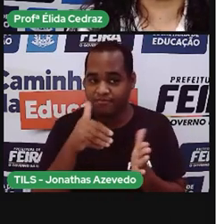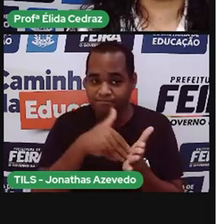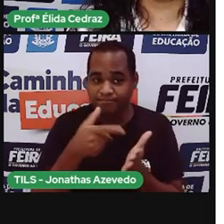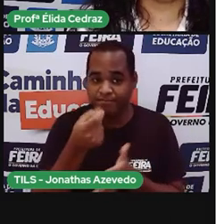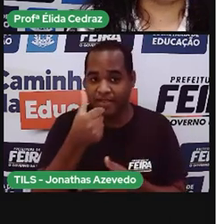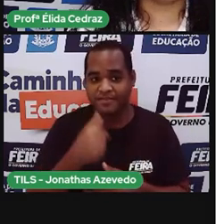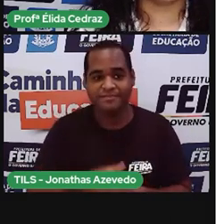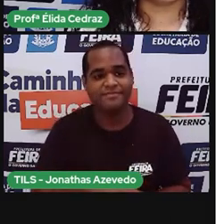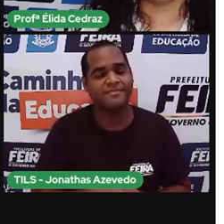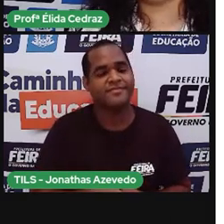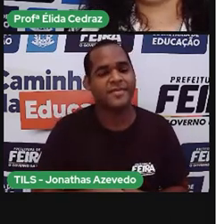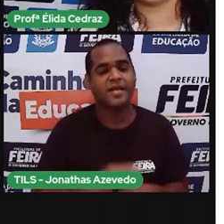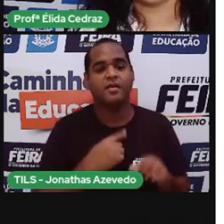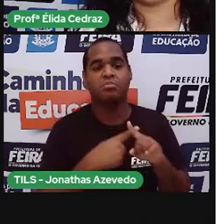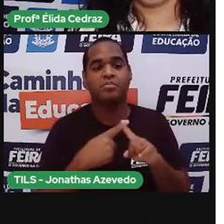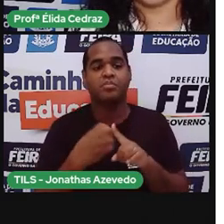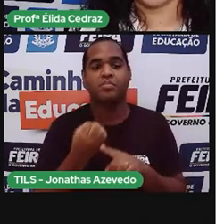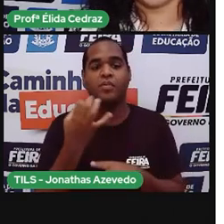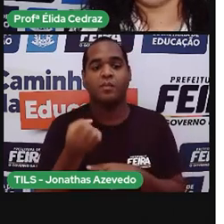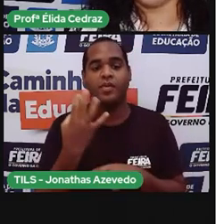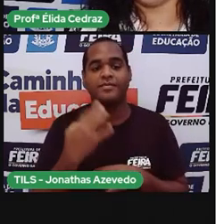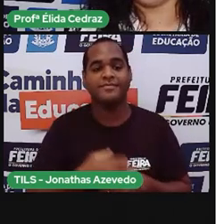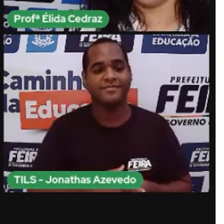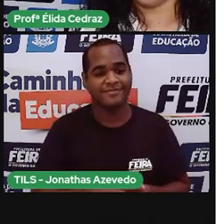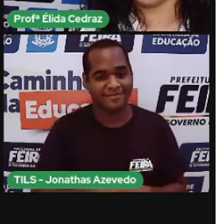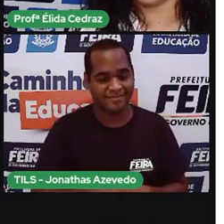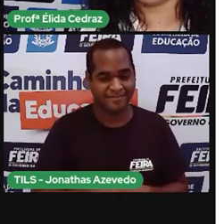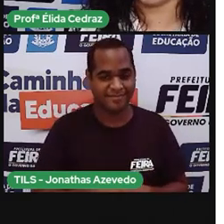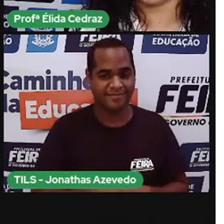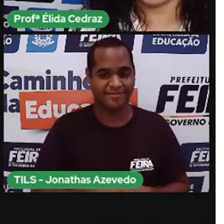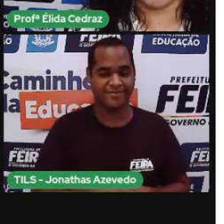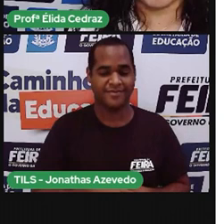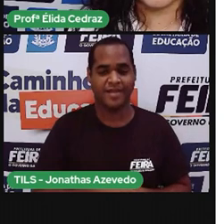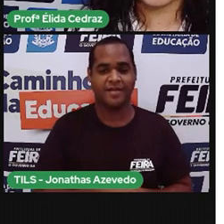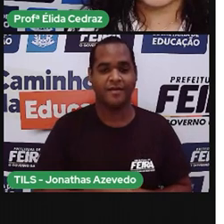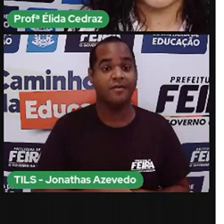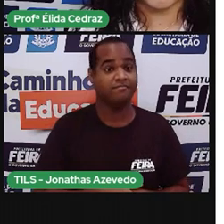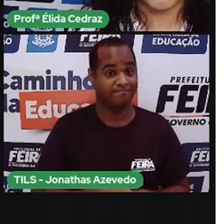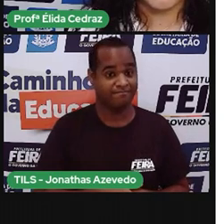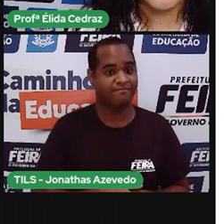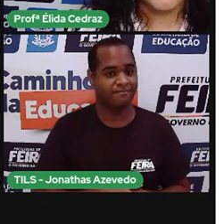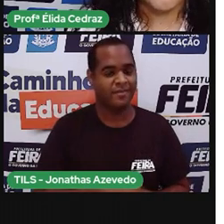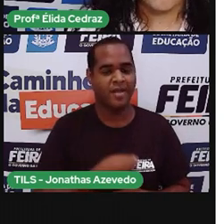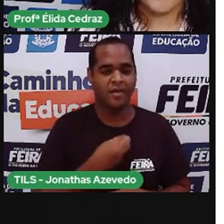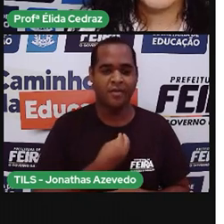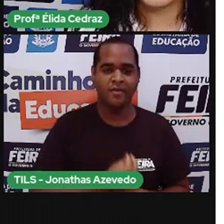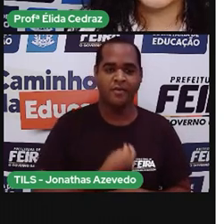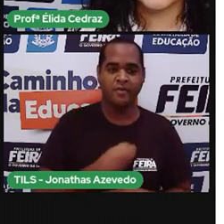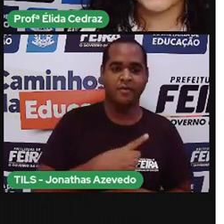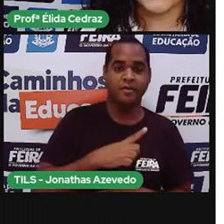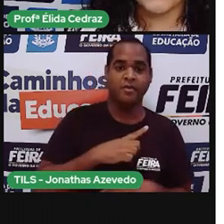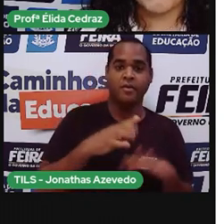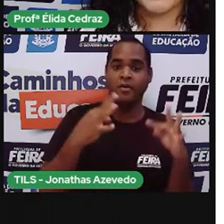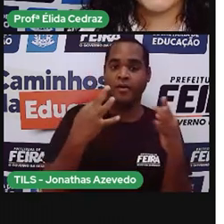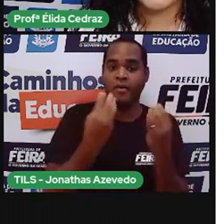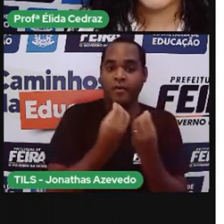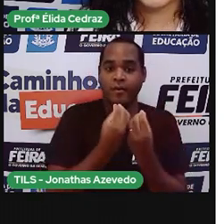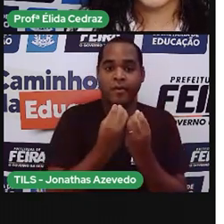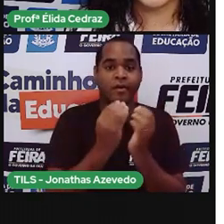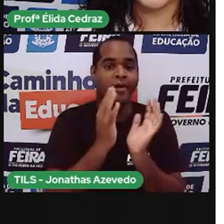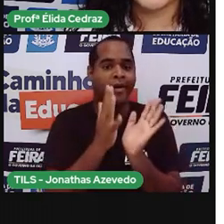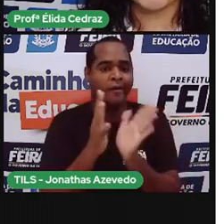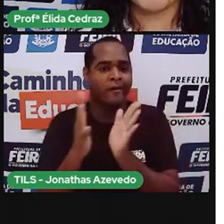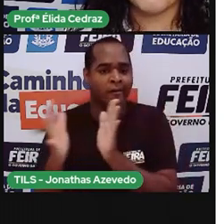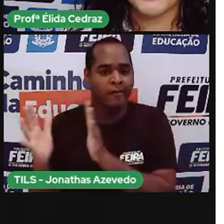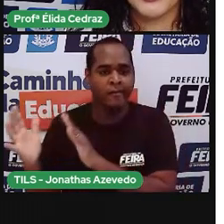de roupas sininhos vocês narraram em todo esse olha só quase todo